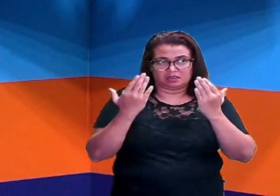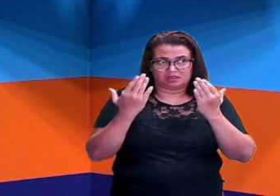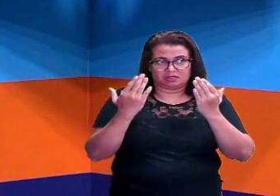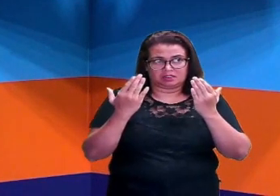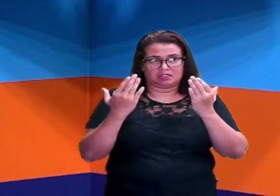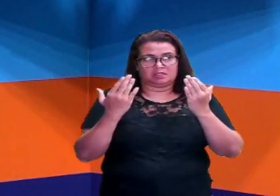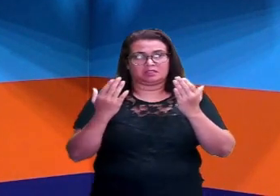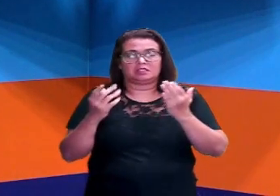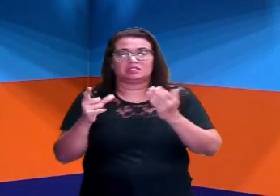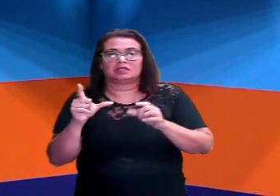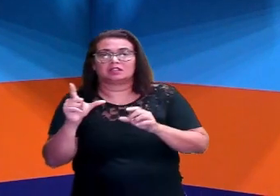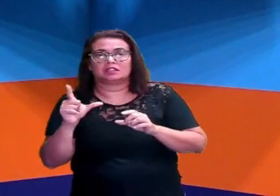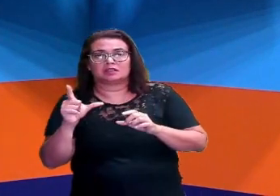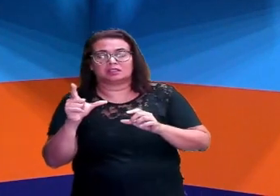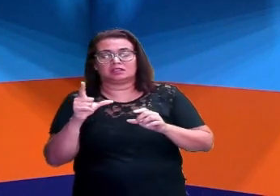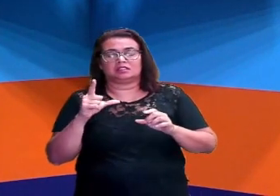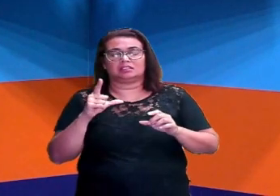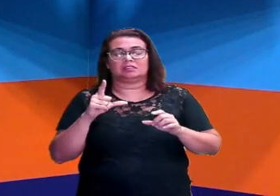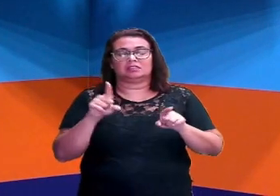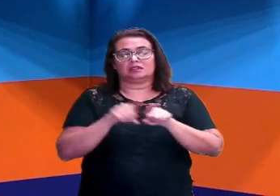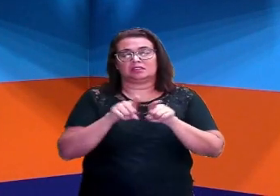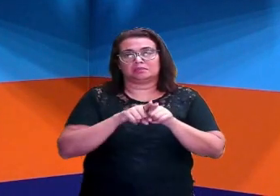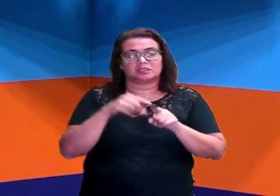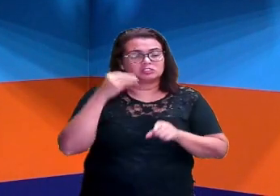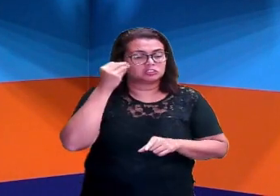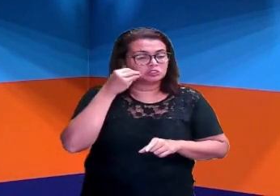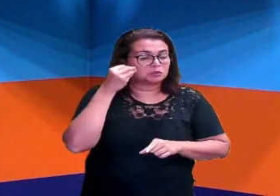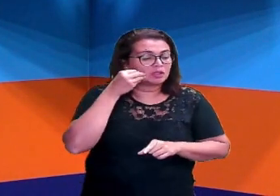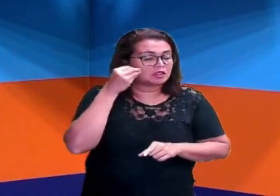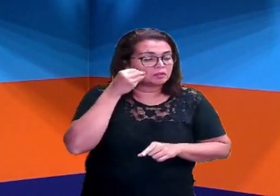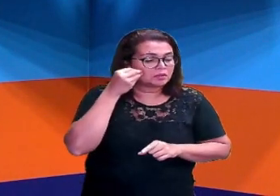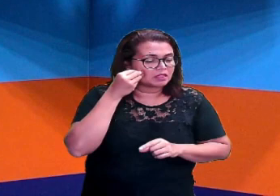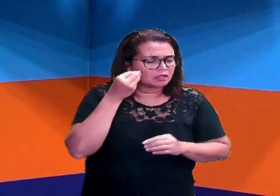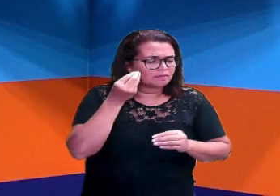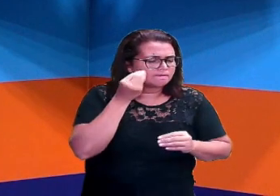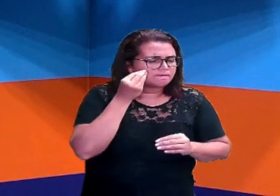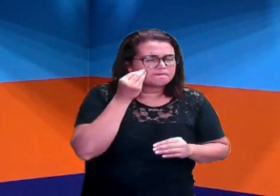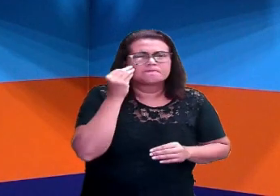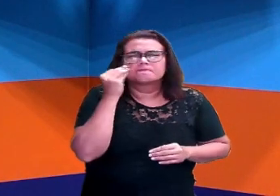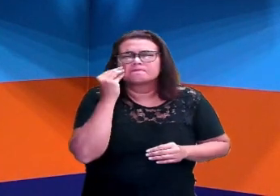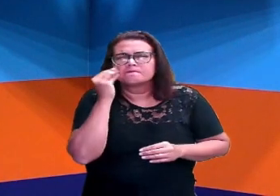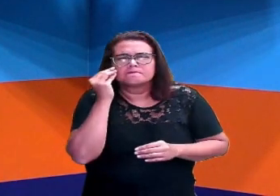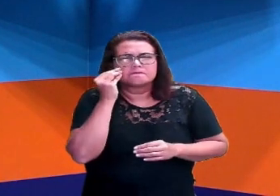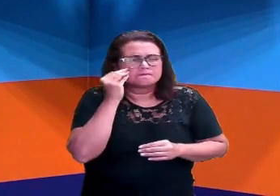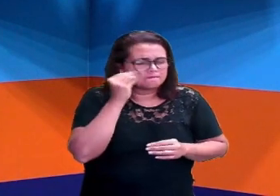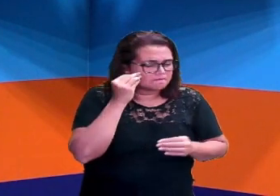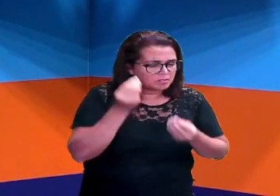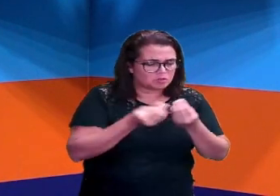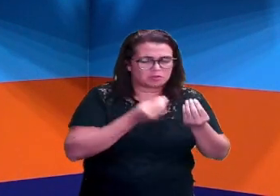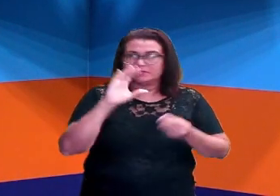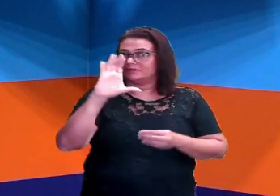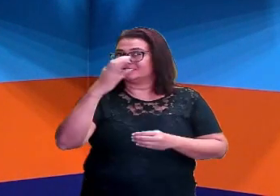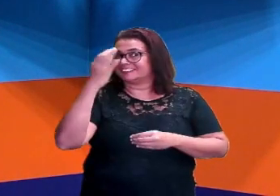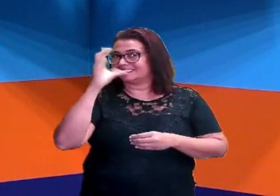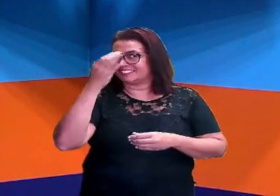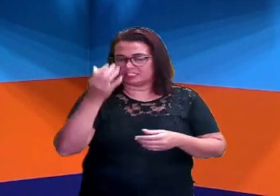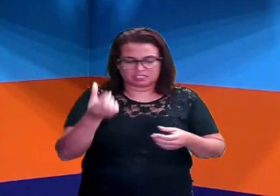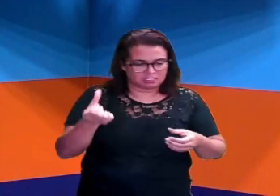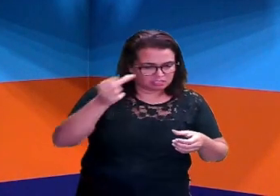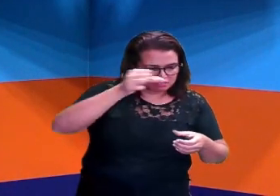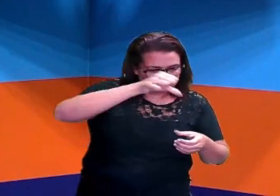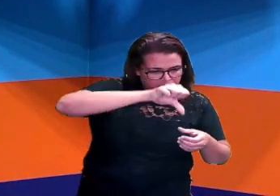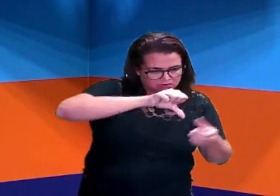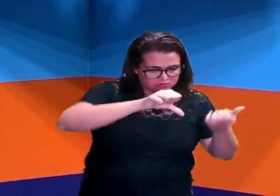controlar experimentos, né? Uma pessoa está fazendo um experimento, né? Quem trabalha aí com a ciência, está lá,